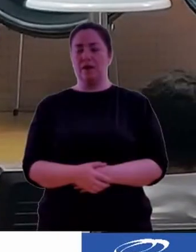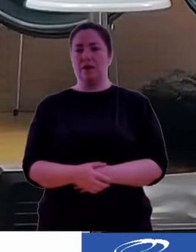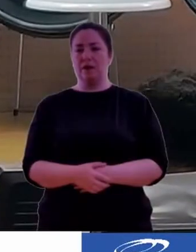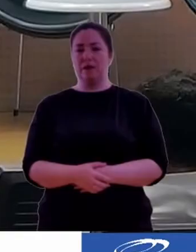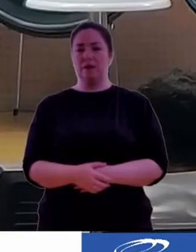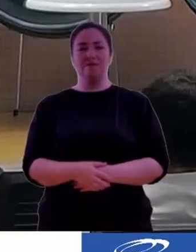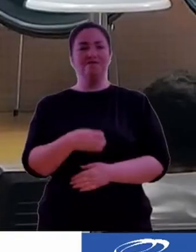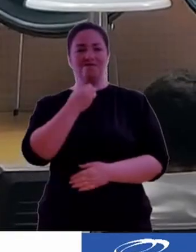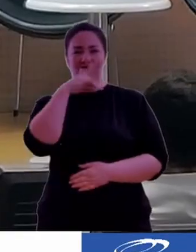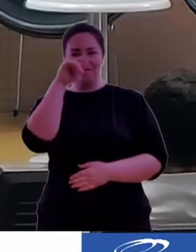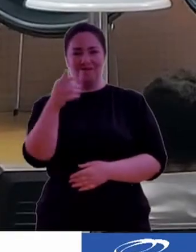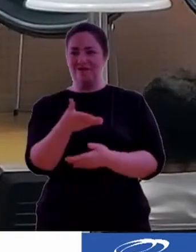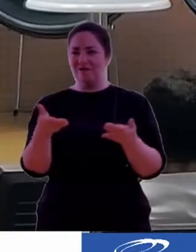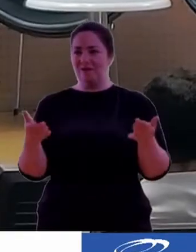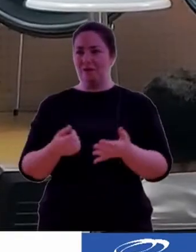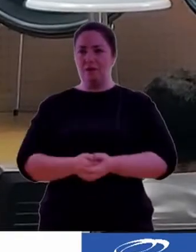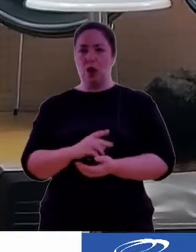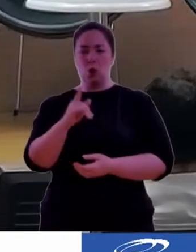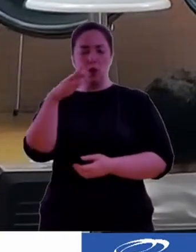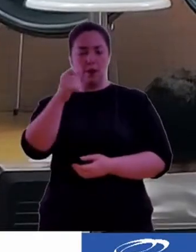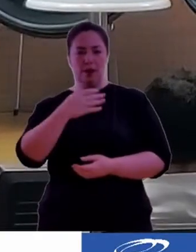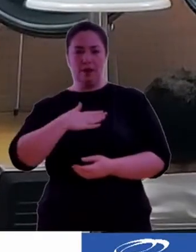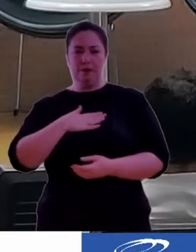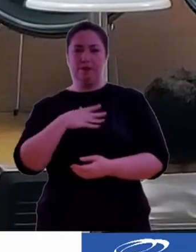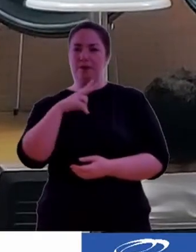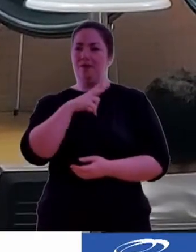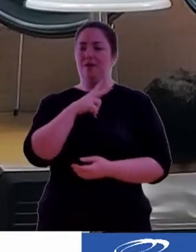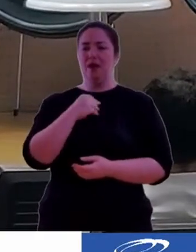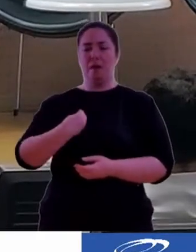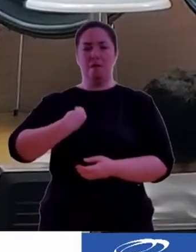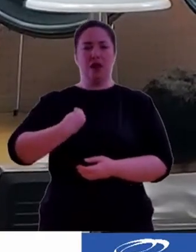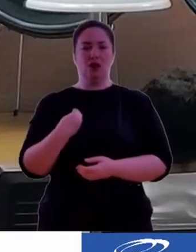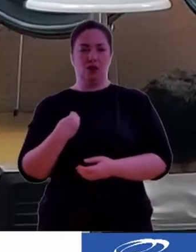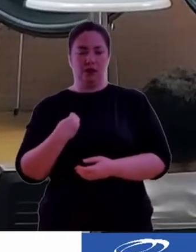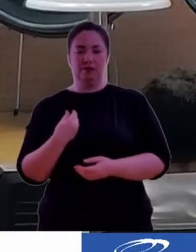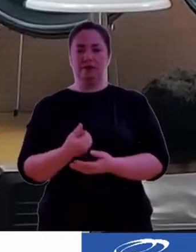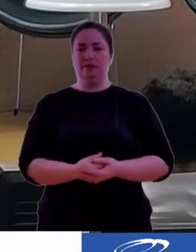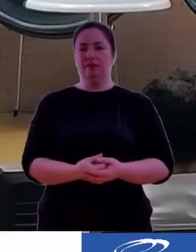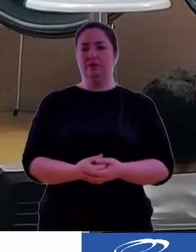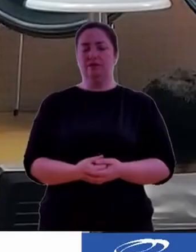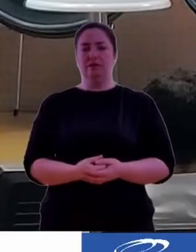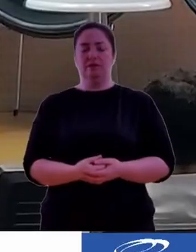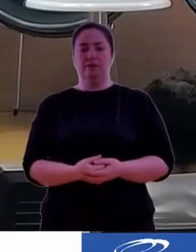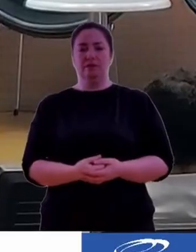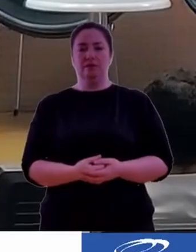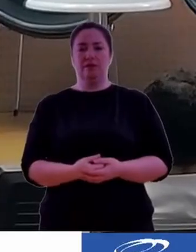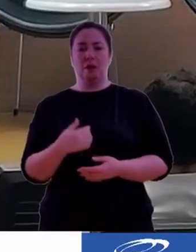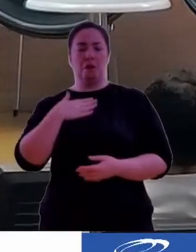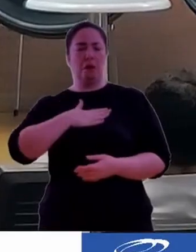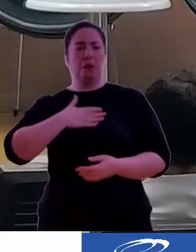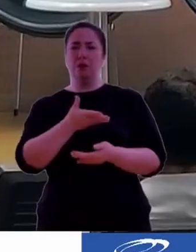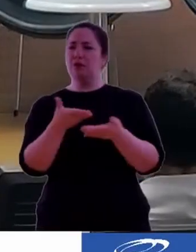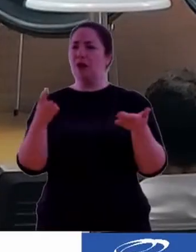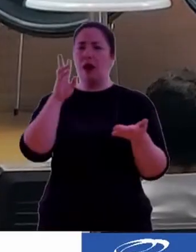Bom dia a todos. É uma honra estar aqui participando, um prazer ver um evento